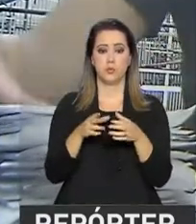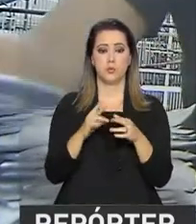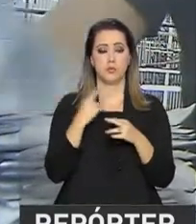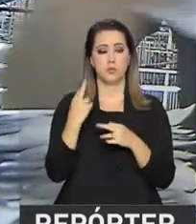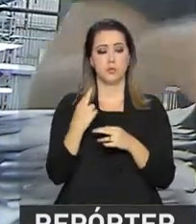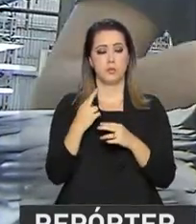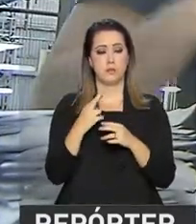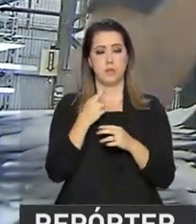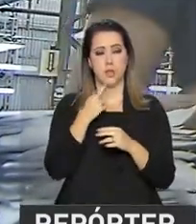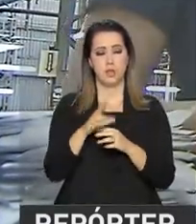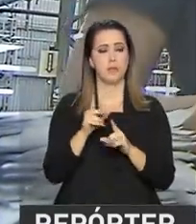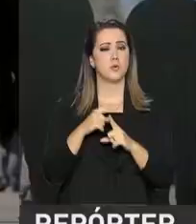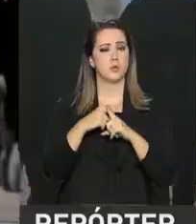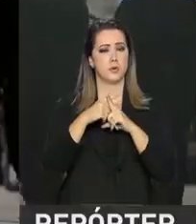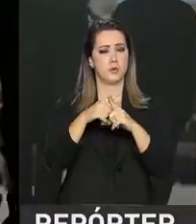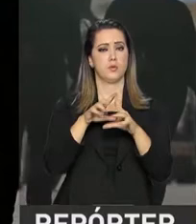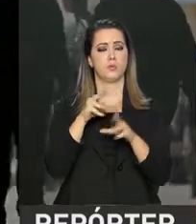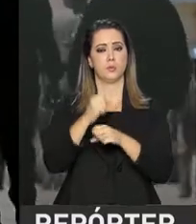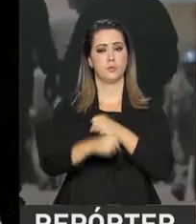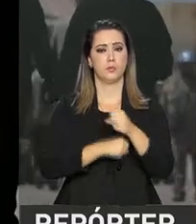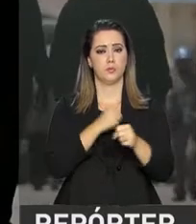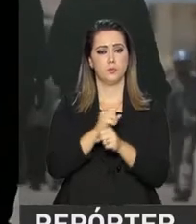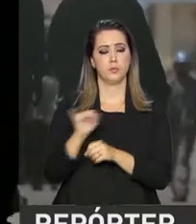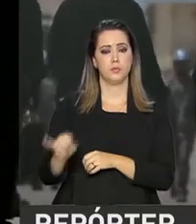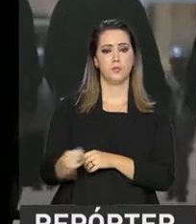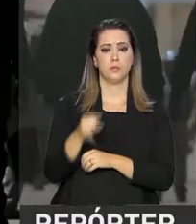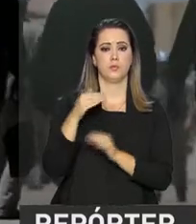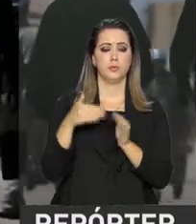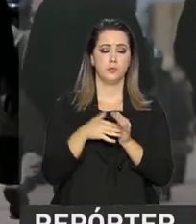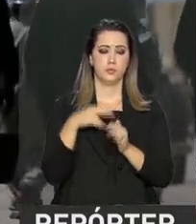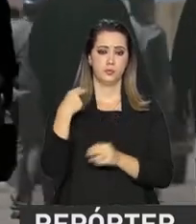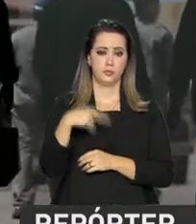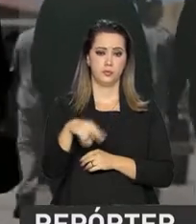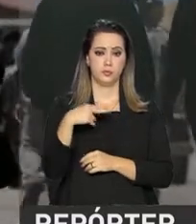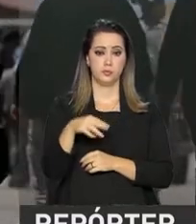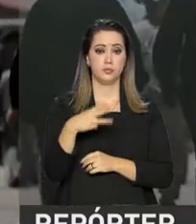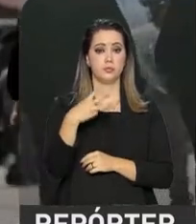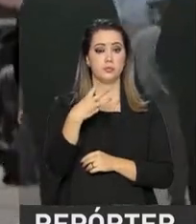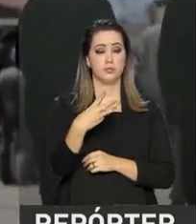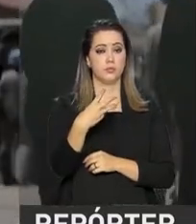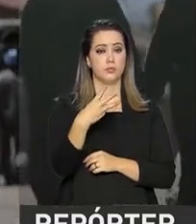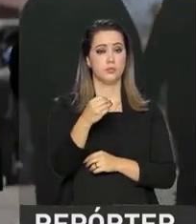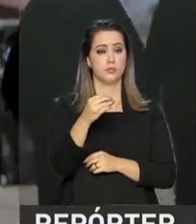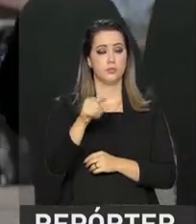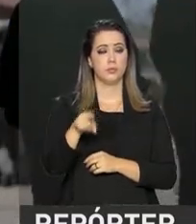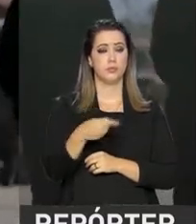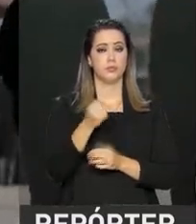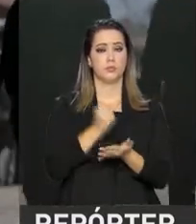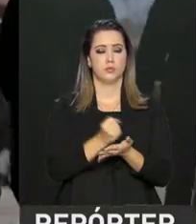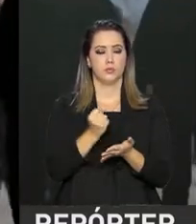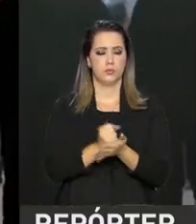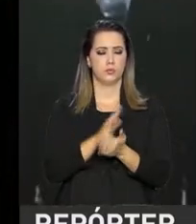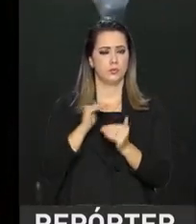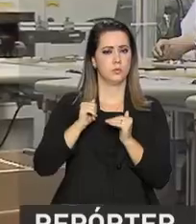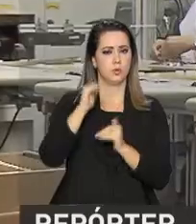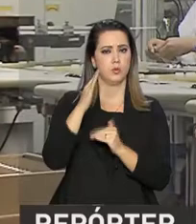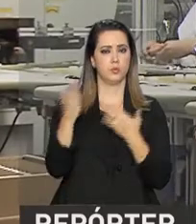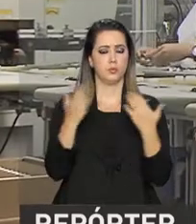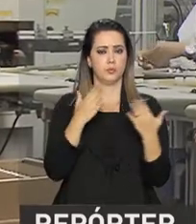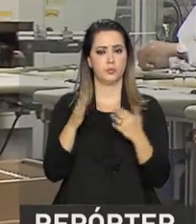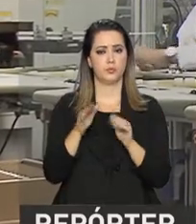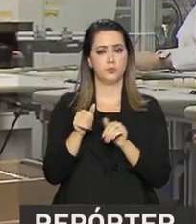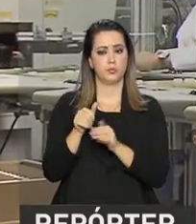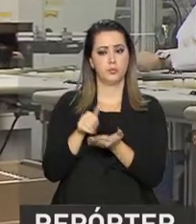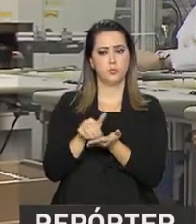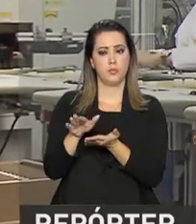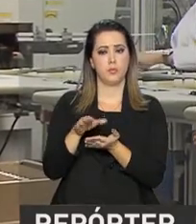positivo praticamente o ano inteiro. De janeiro a novembro, foram quase 300 mil contratações a mais do que demissões. O mês